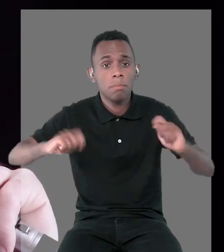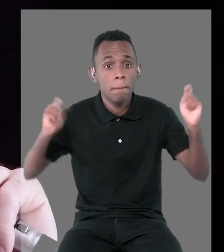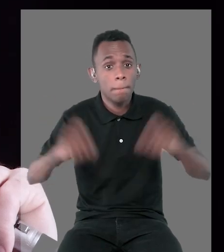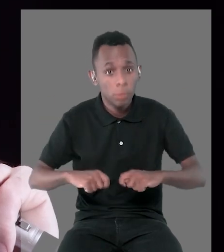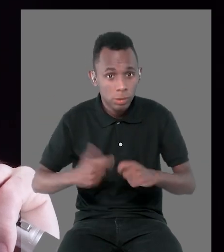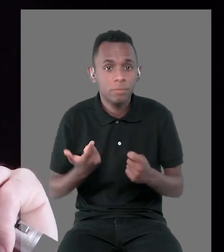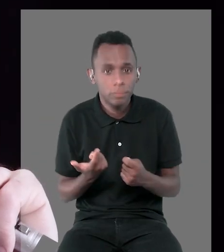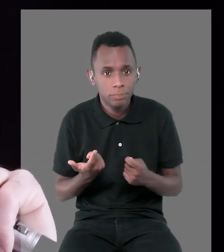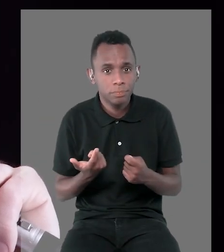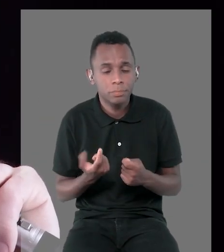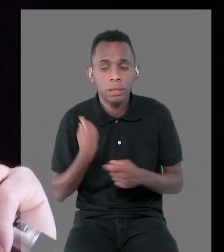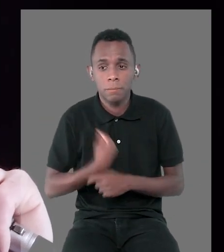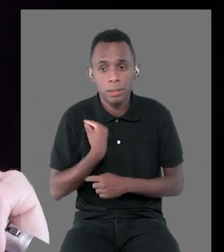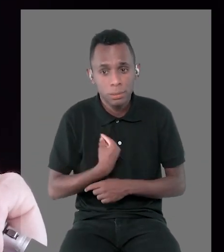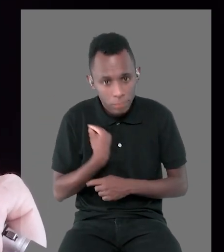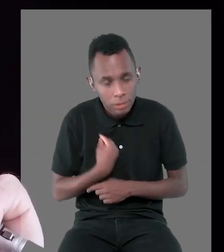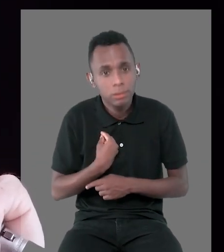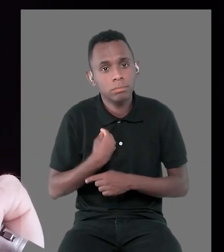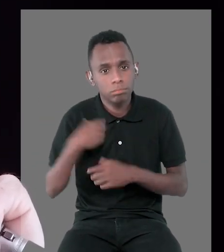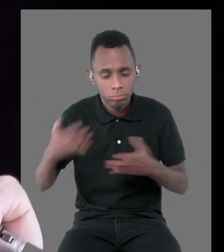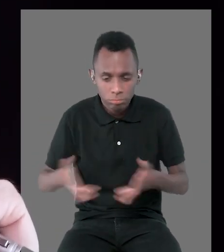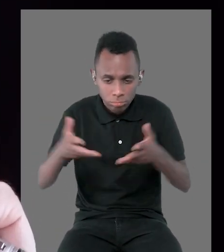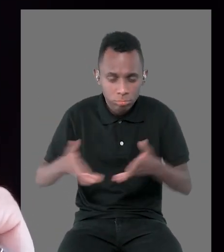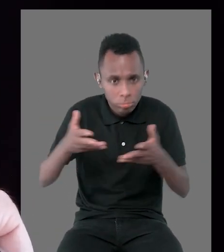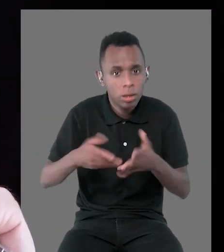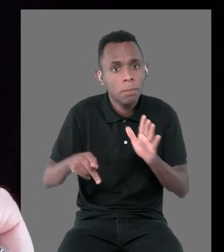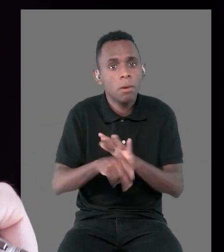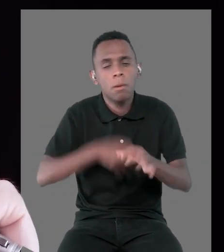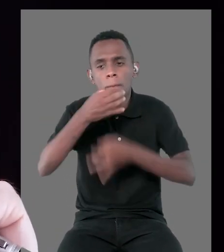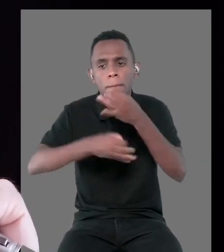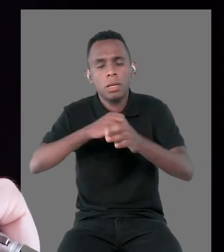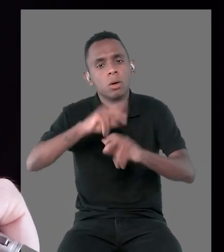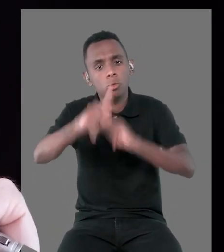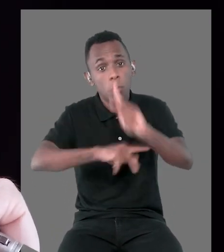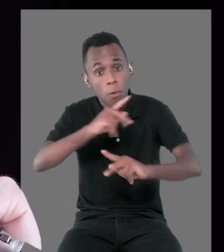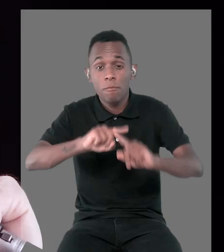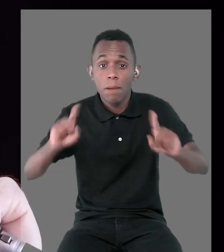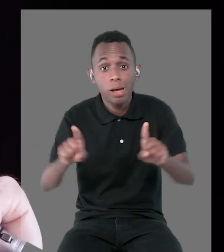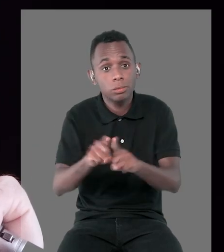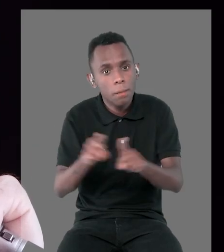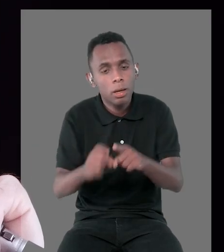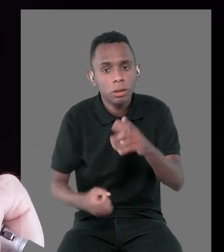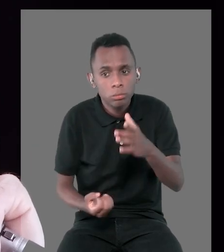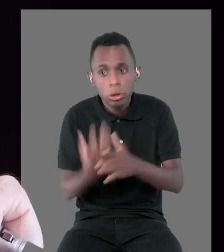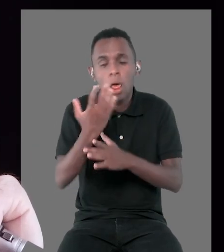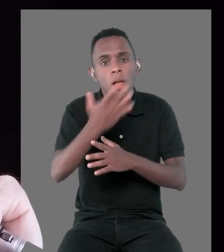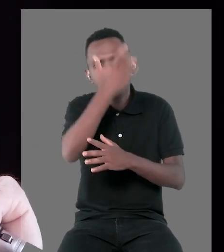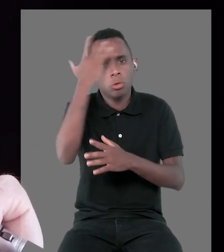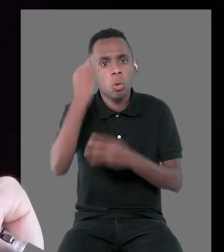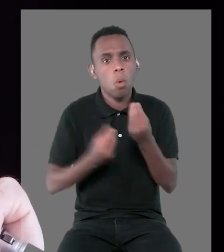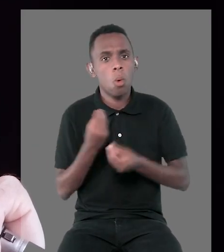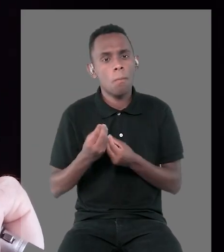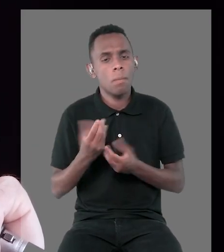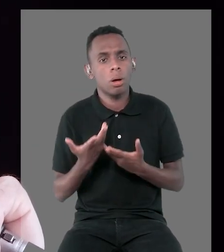podia participar de formar a opinião pública, né, obviamente, mas também construir a forma como as